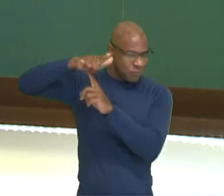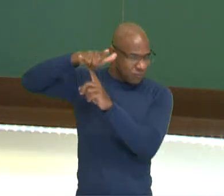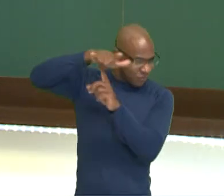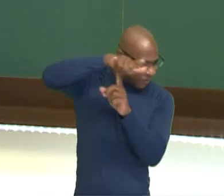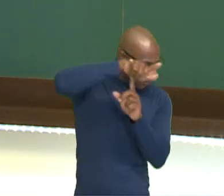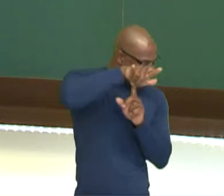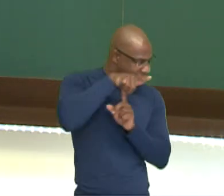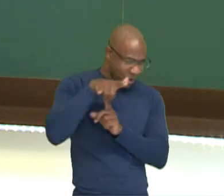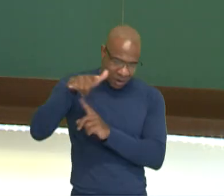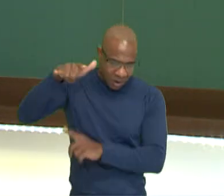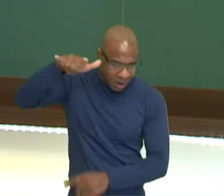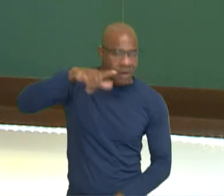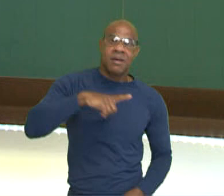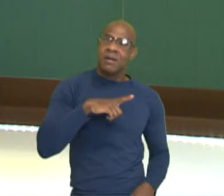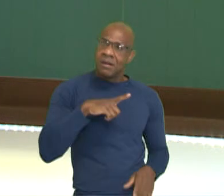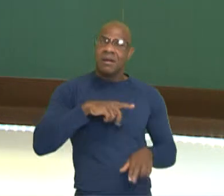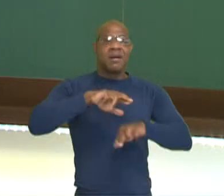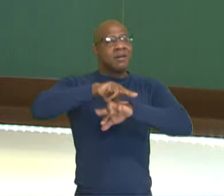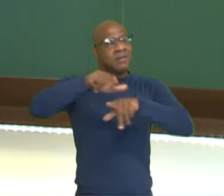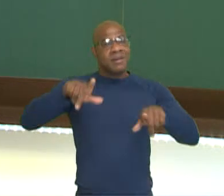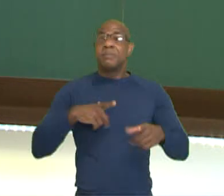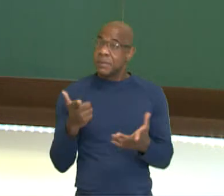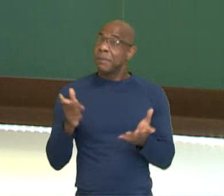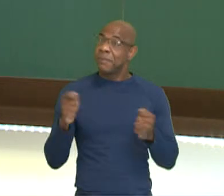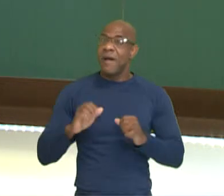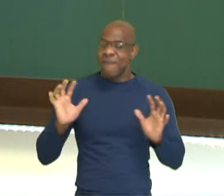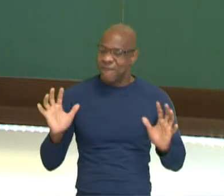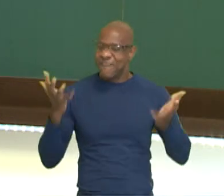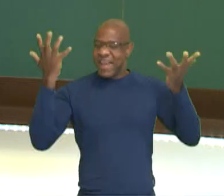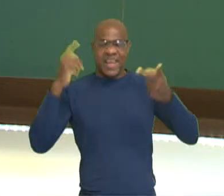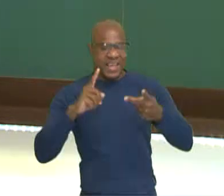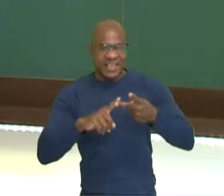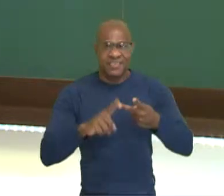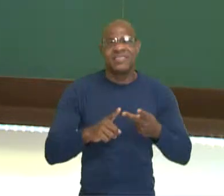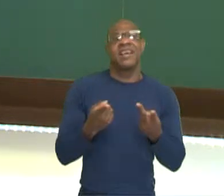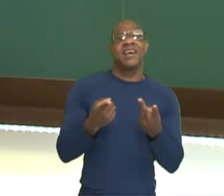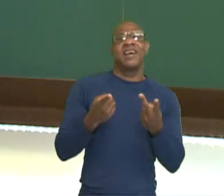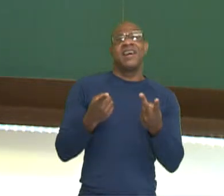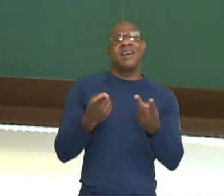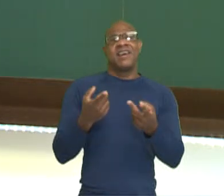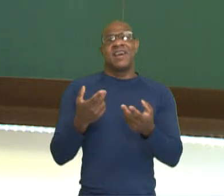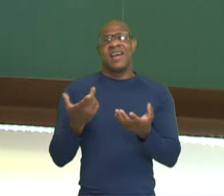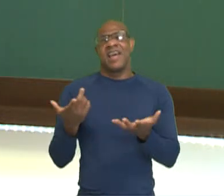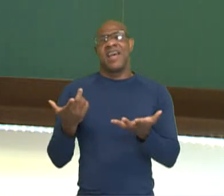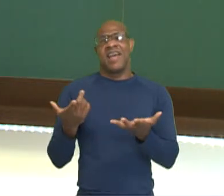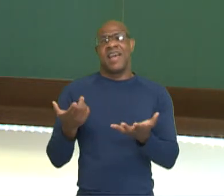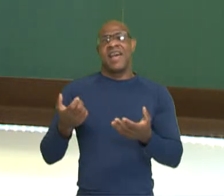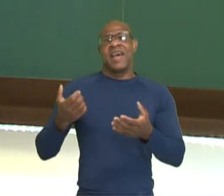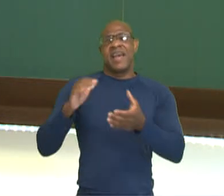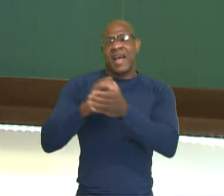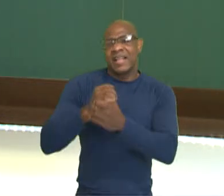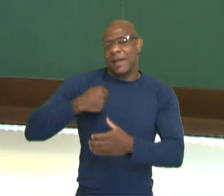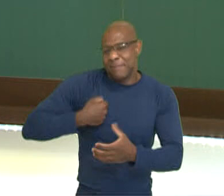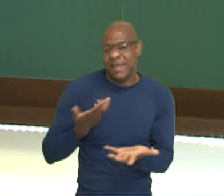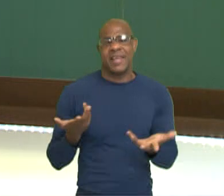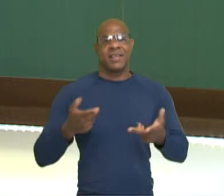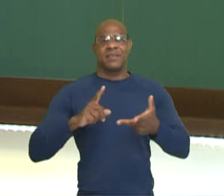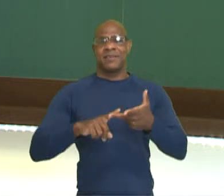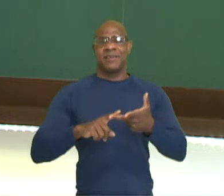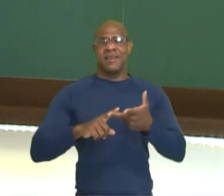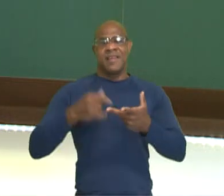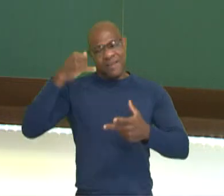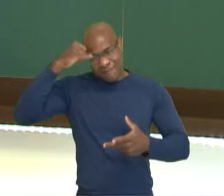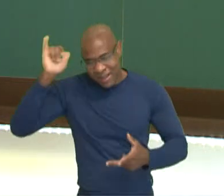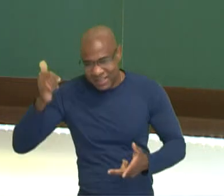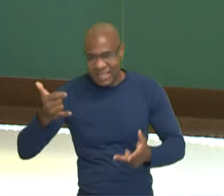você filmar aquela tua festa, né? E depois ter essa recordação do alto. Em grandes